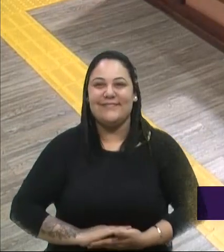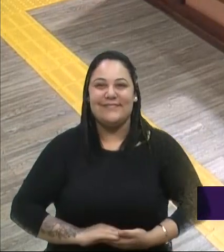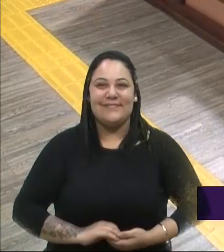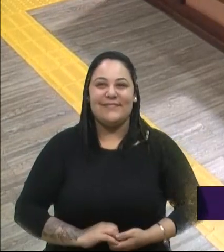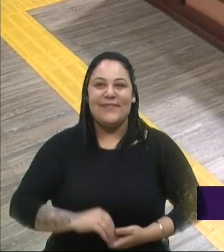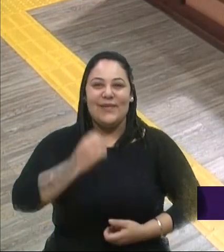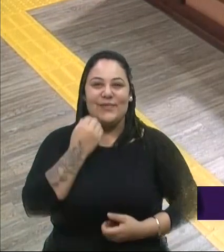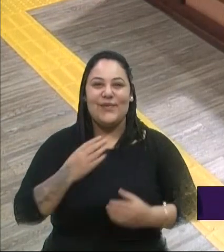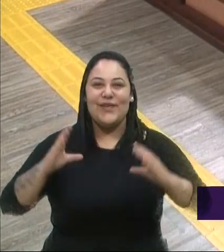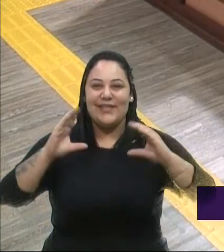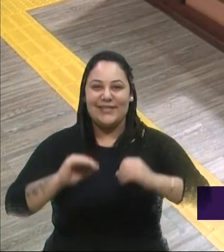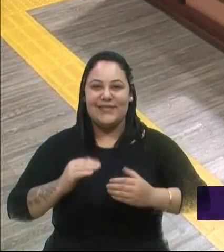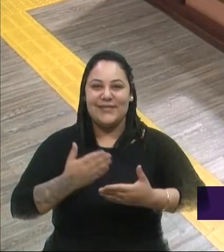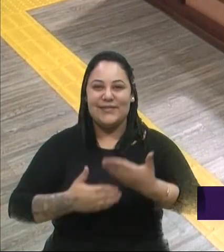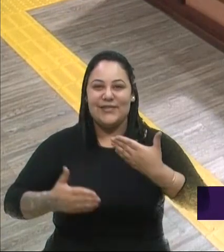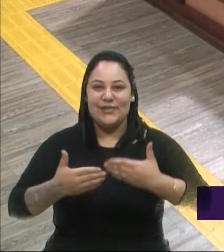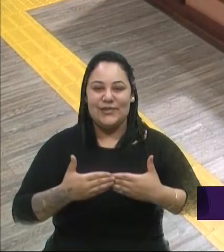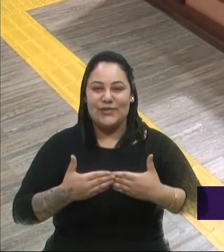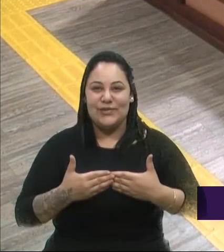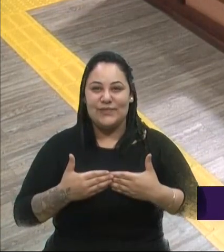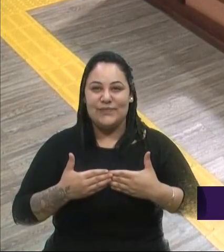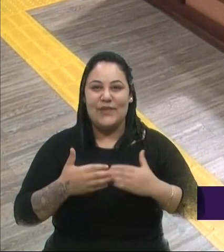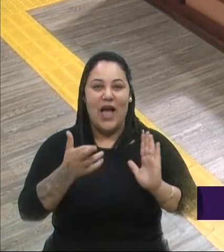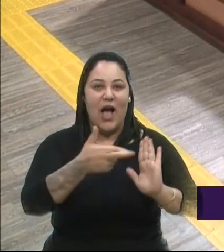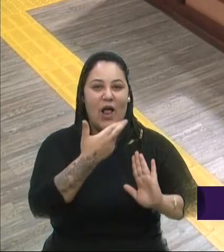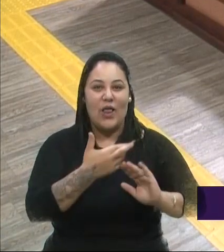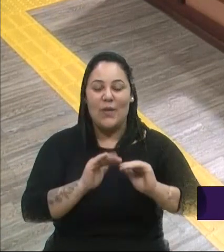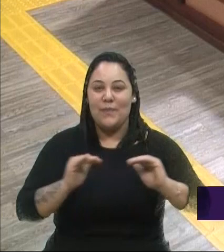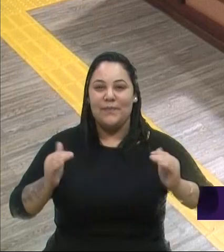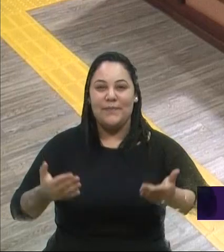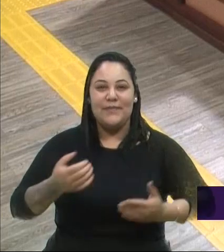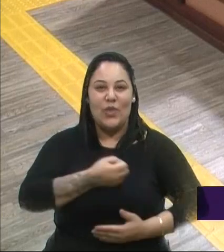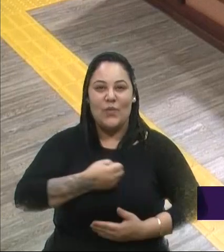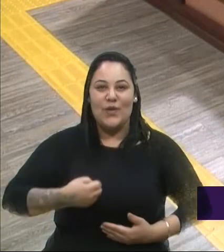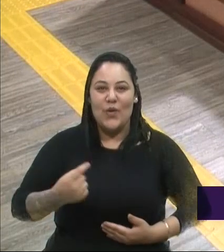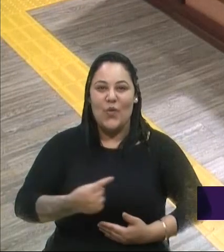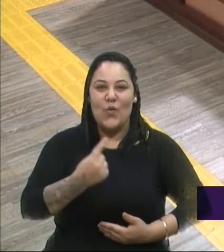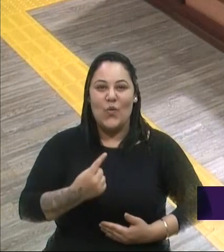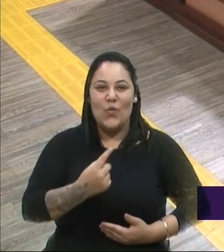Boa noite a todos. De acordo com a resolução de mesa número 1242/A